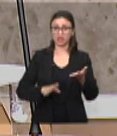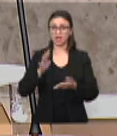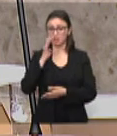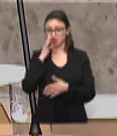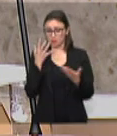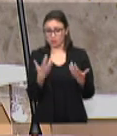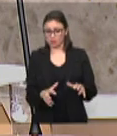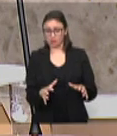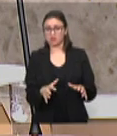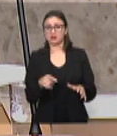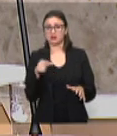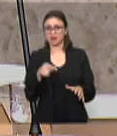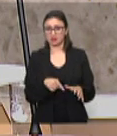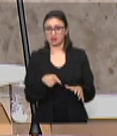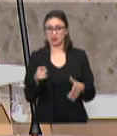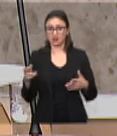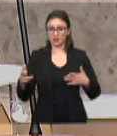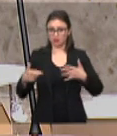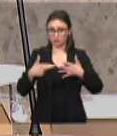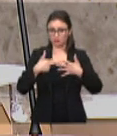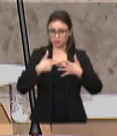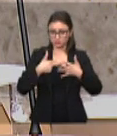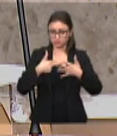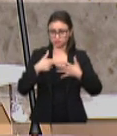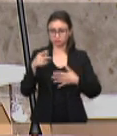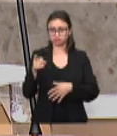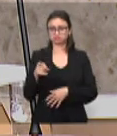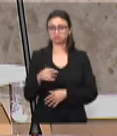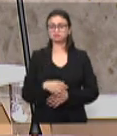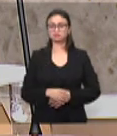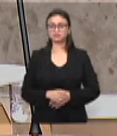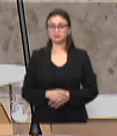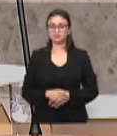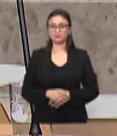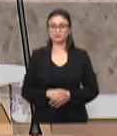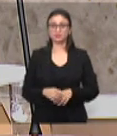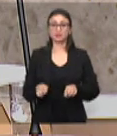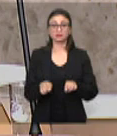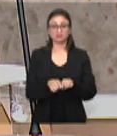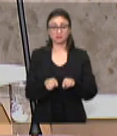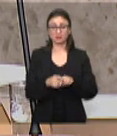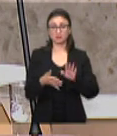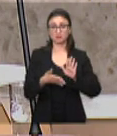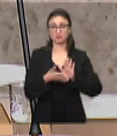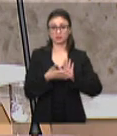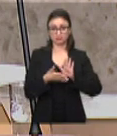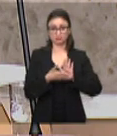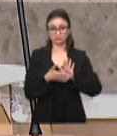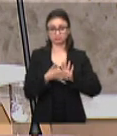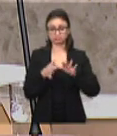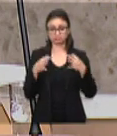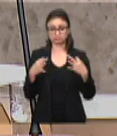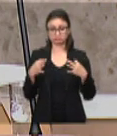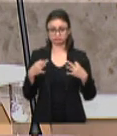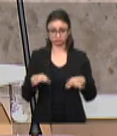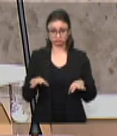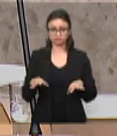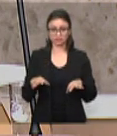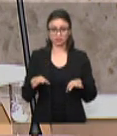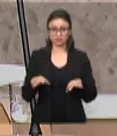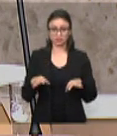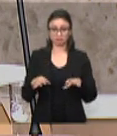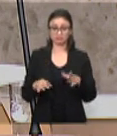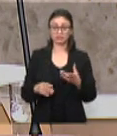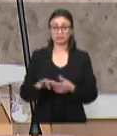negava provimento ao recurso extraordinário e propunha a fixação da